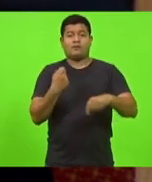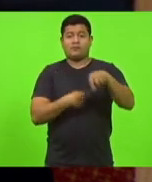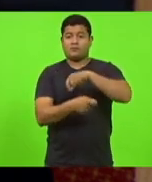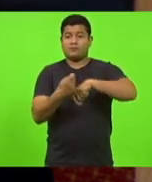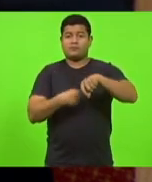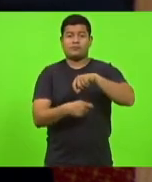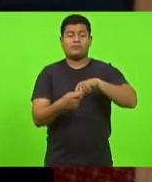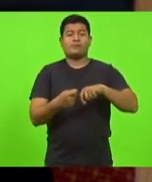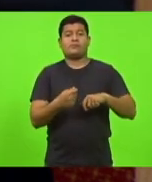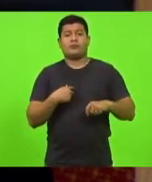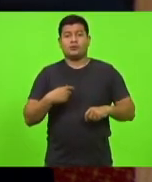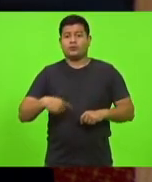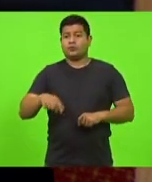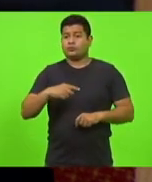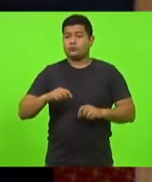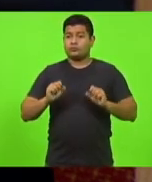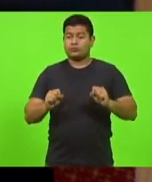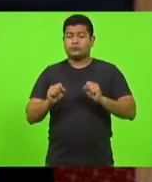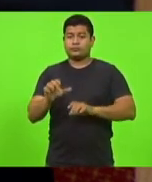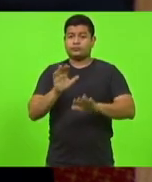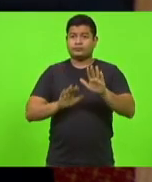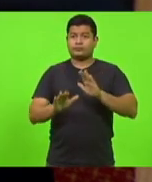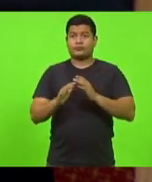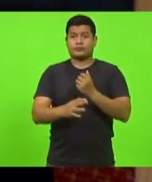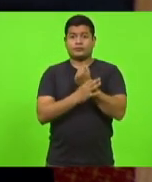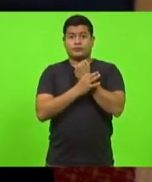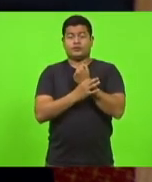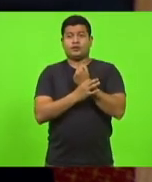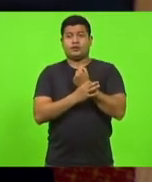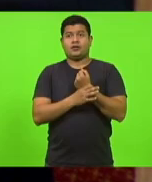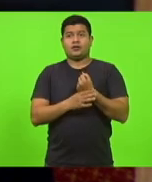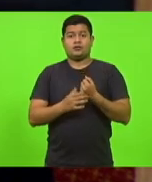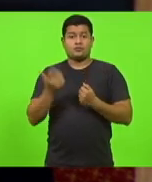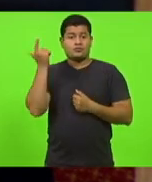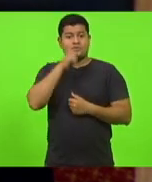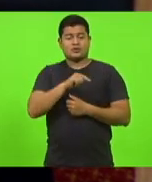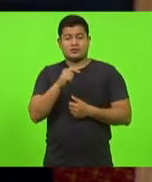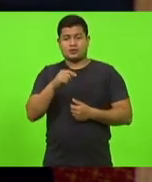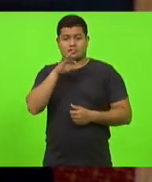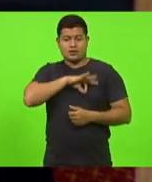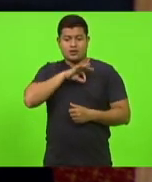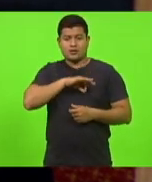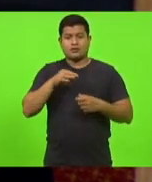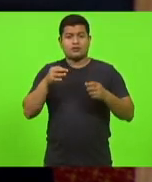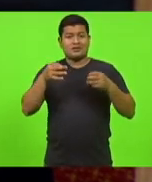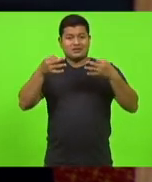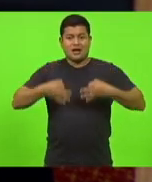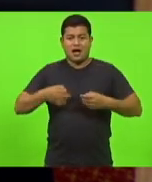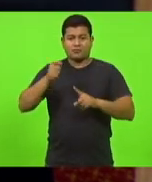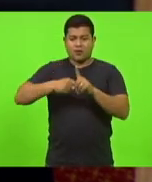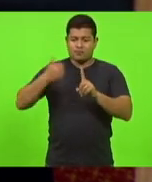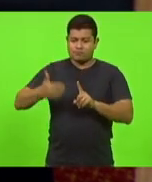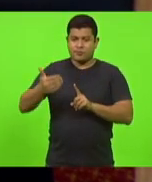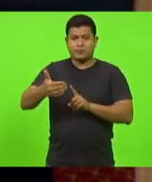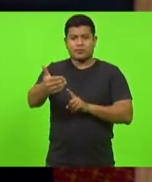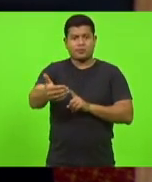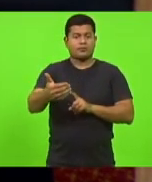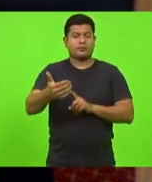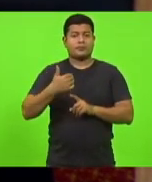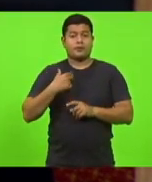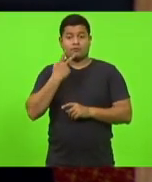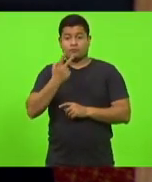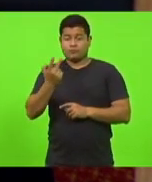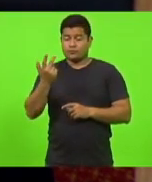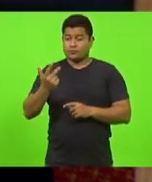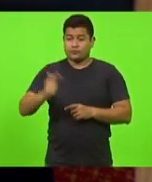da garantia efetiva do recebimento do salário dos nossos professores. Eu volto a dizer que, assim, para mim,